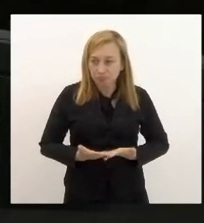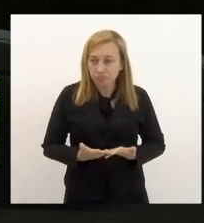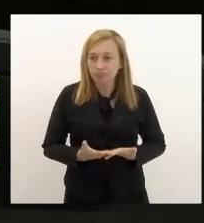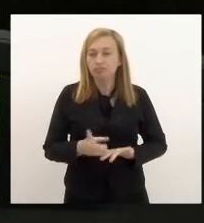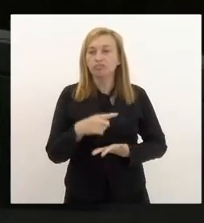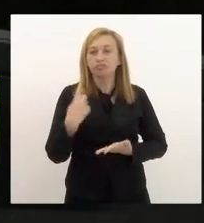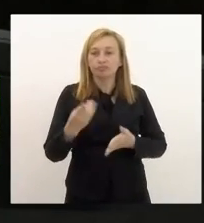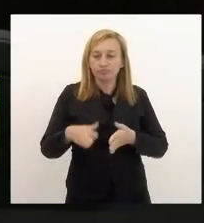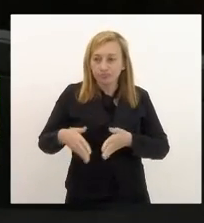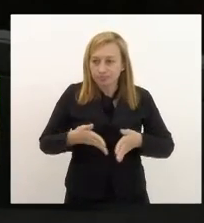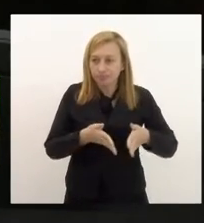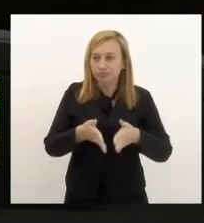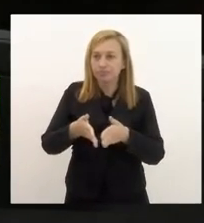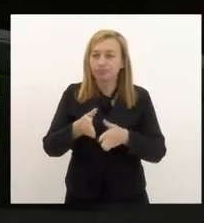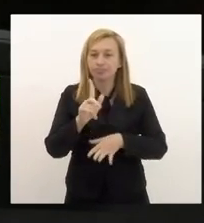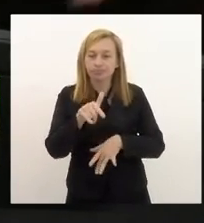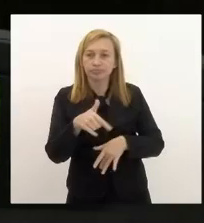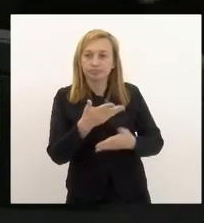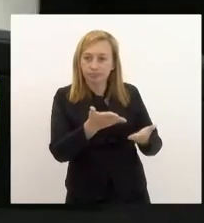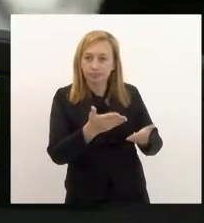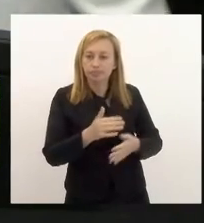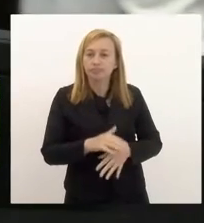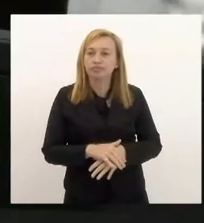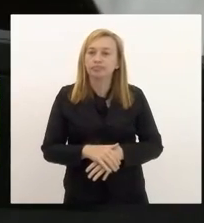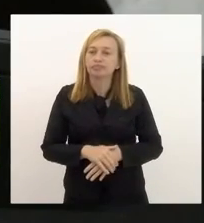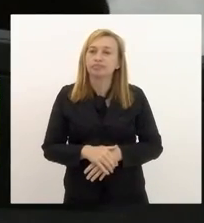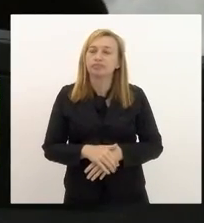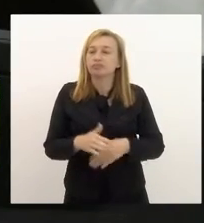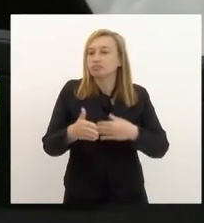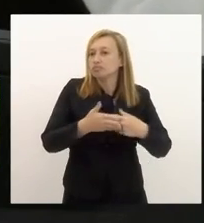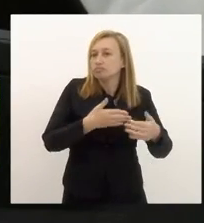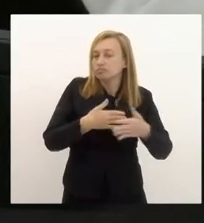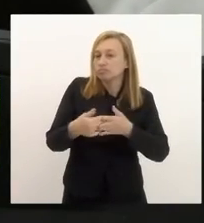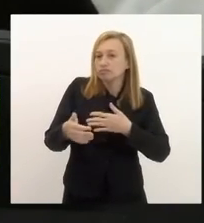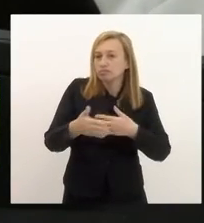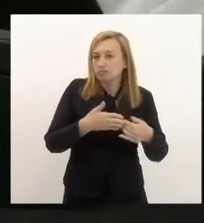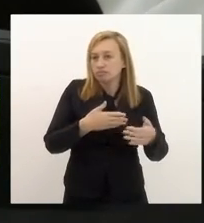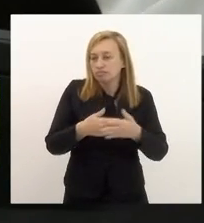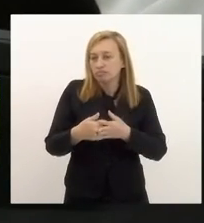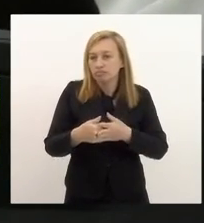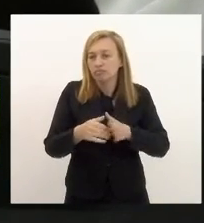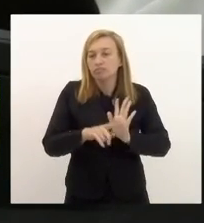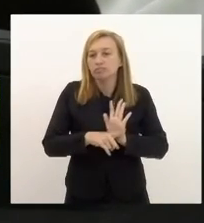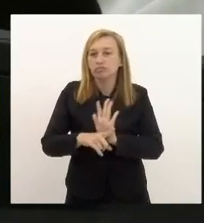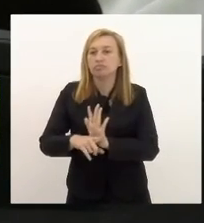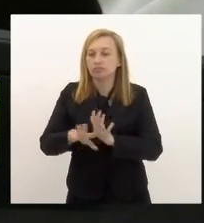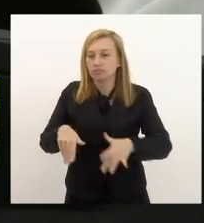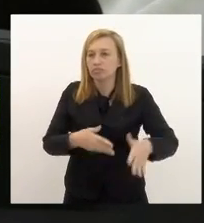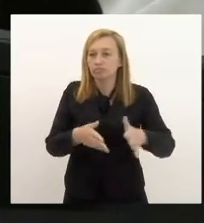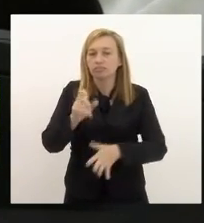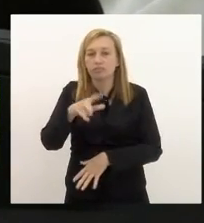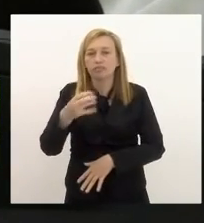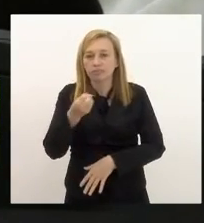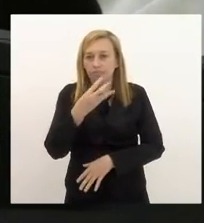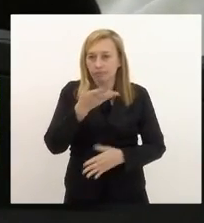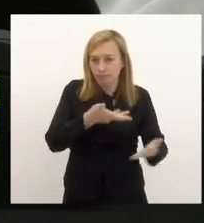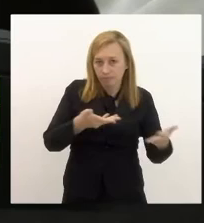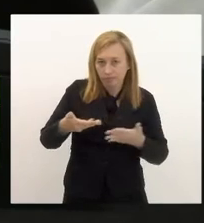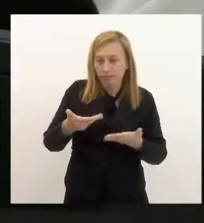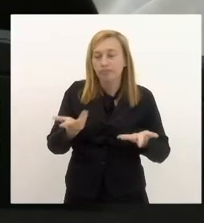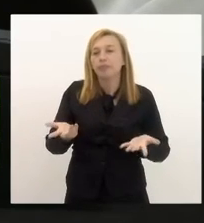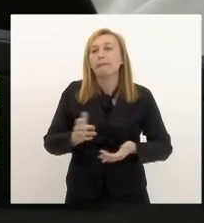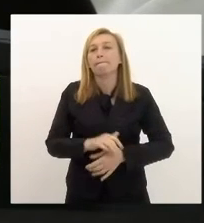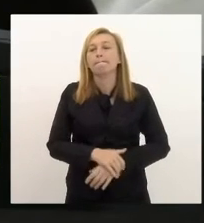nossa linha é nessa direção e qualquer contribuição nessa direção também é muito bem-vinda